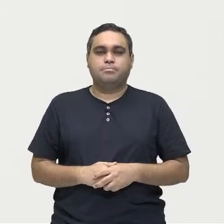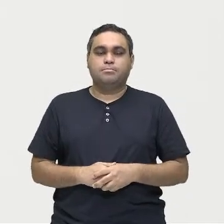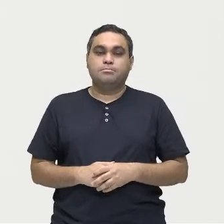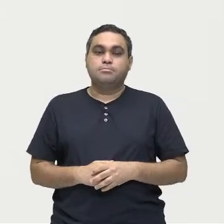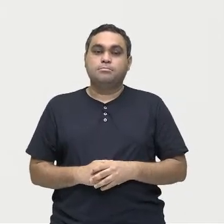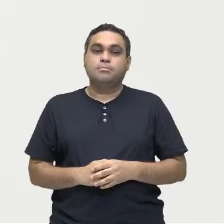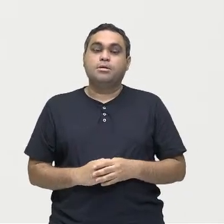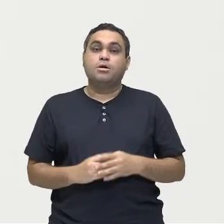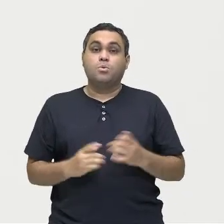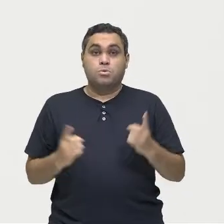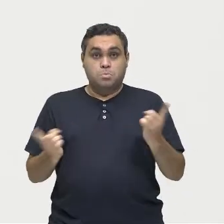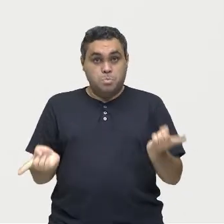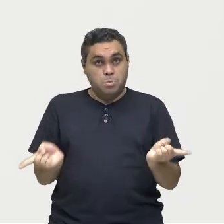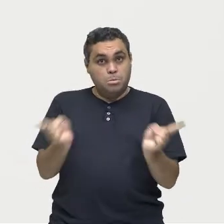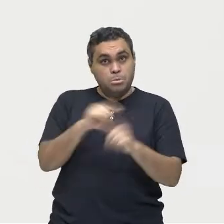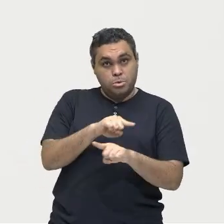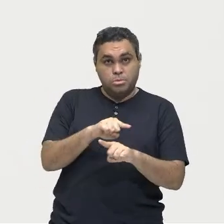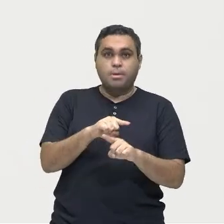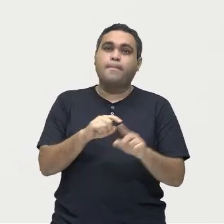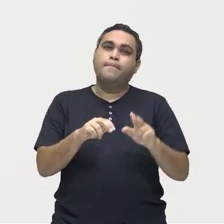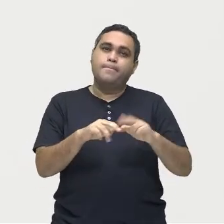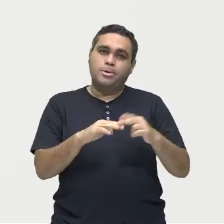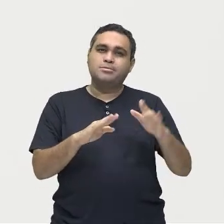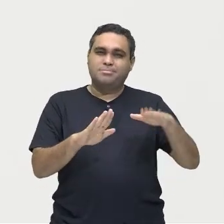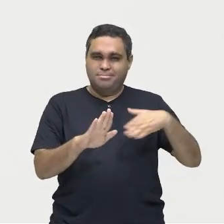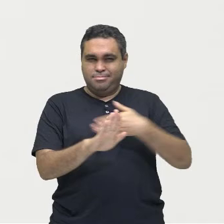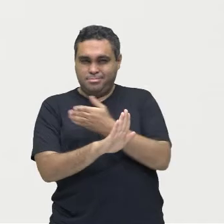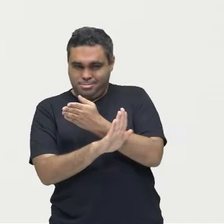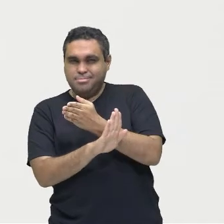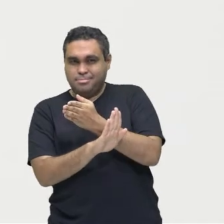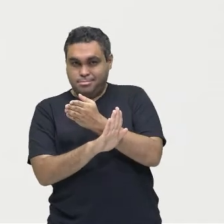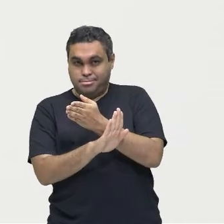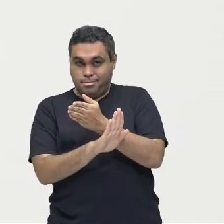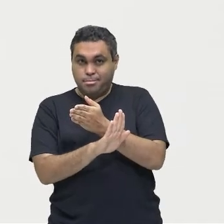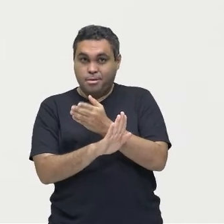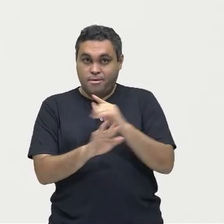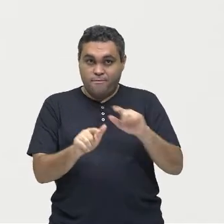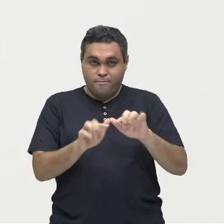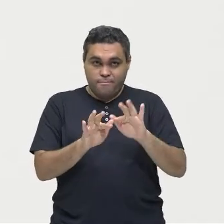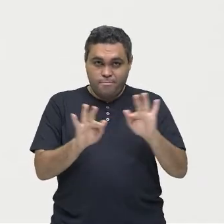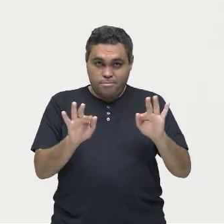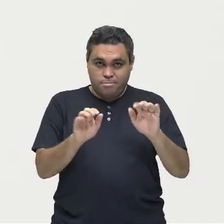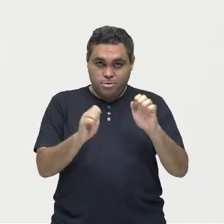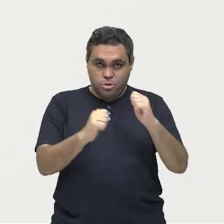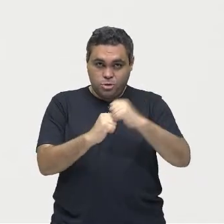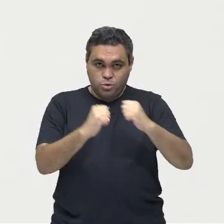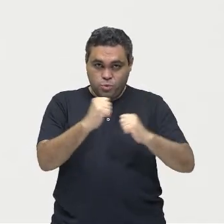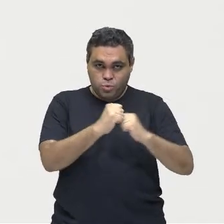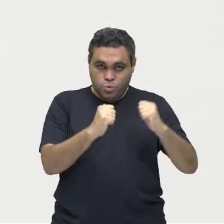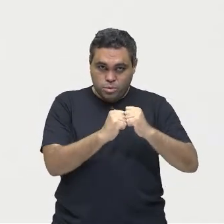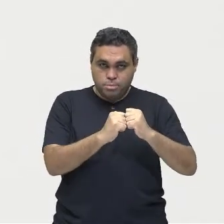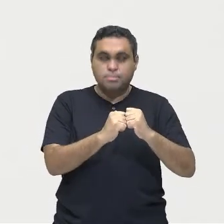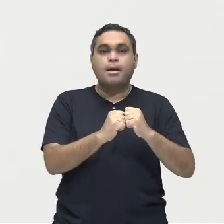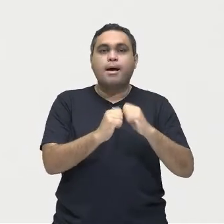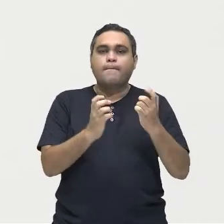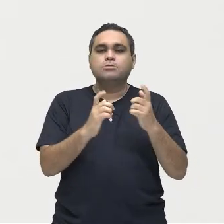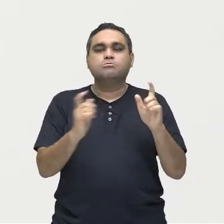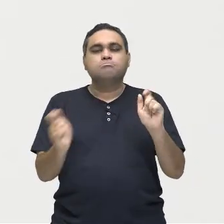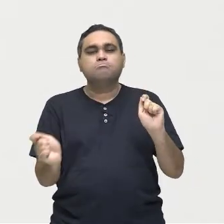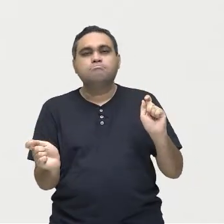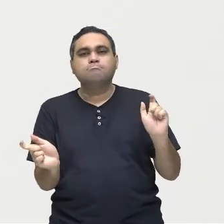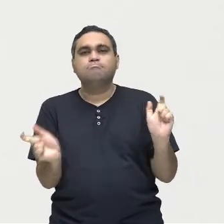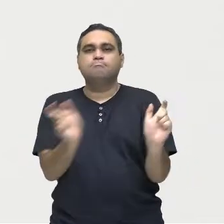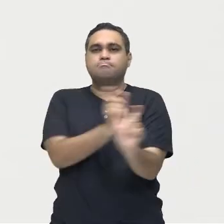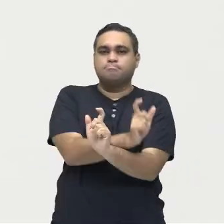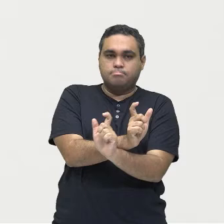ordem direta, porque ela está na ordem inversa, né? Na ordem direta. Então, quando eu coloco na ordem direta,